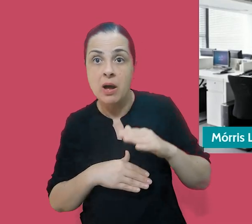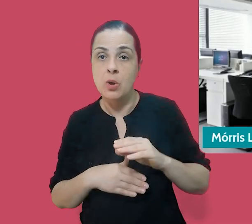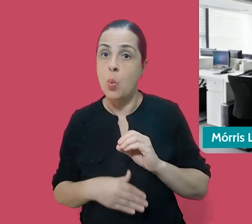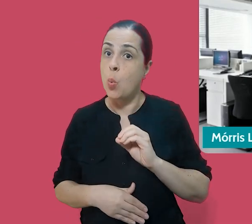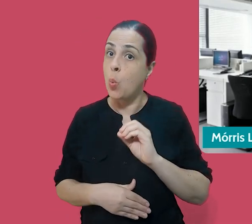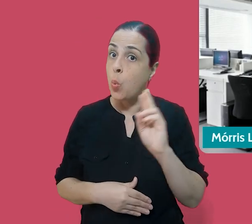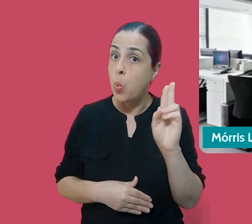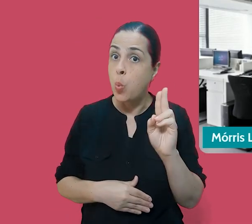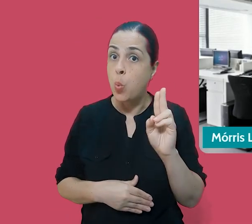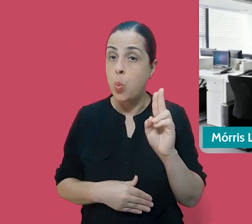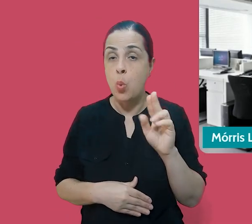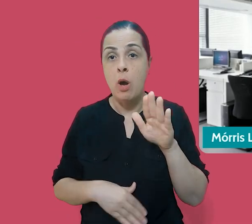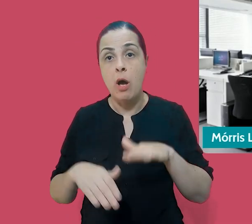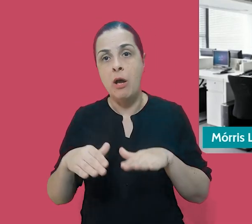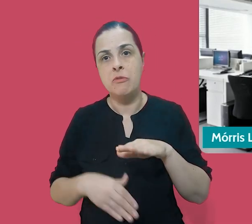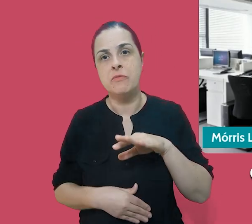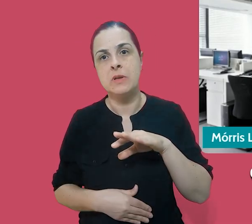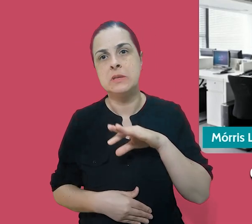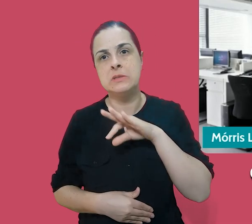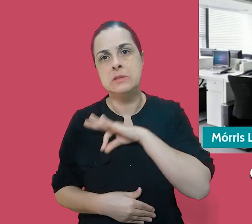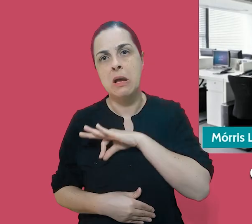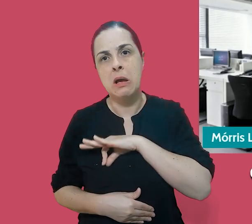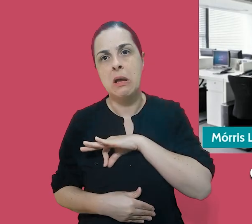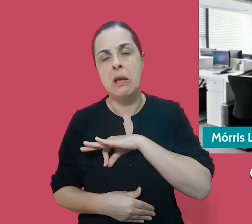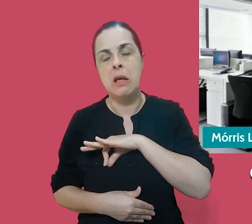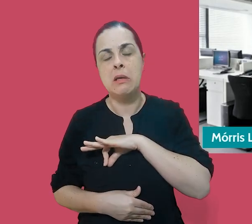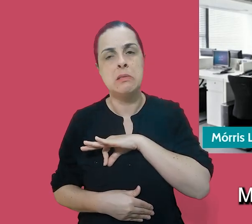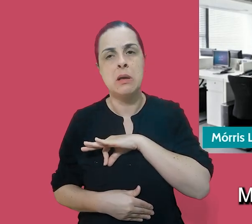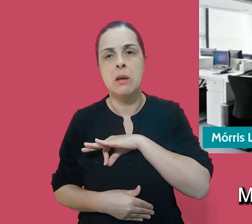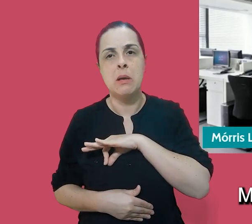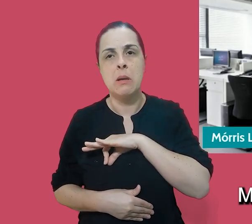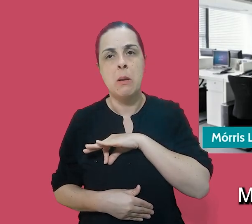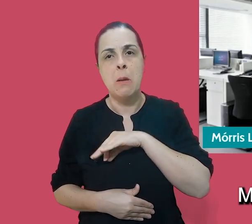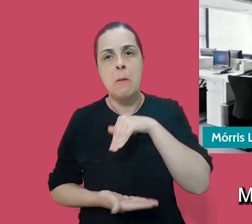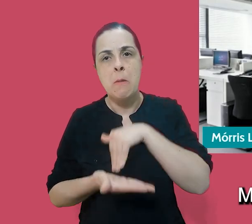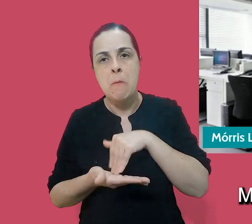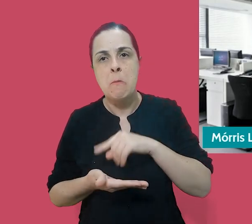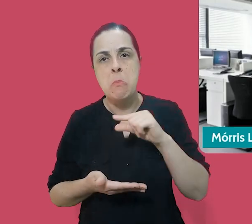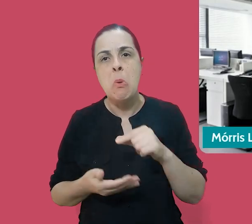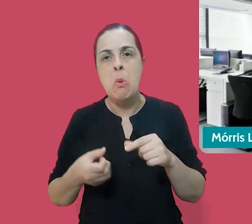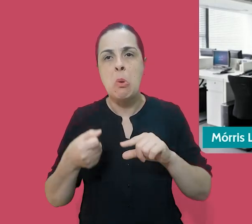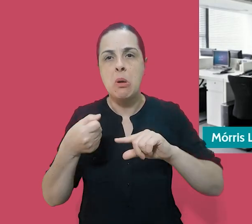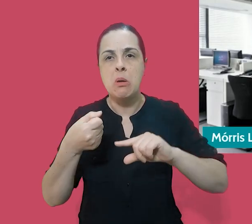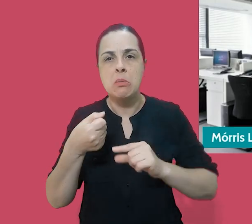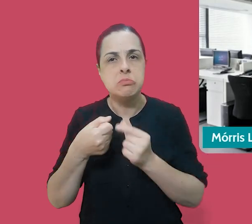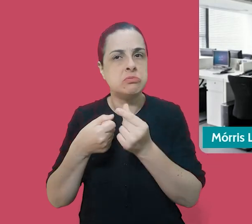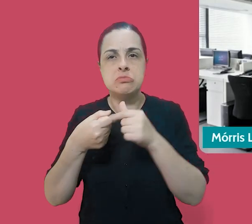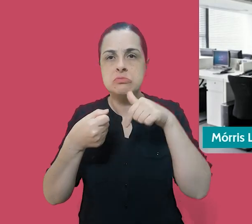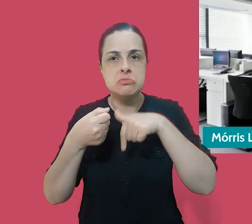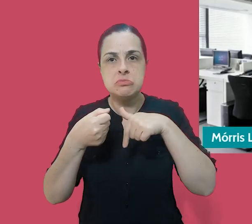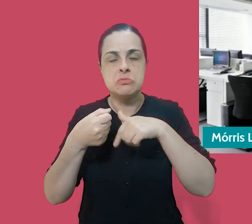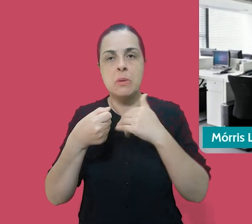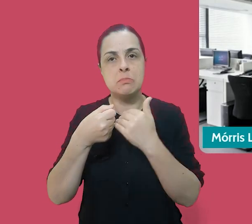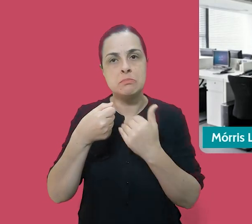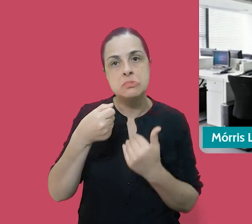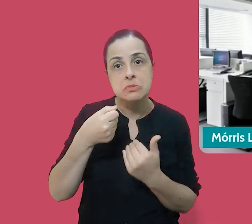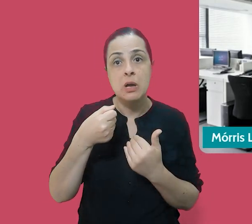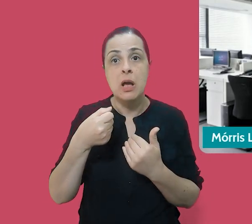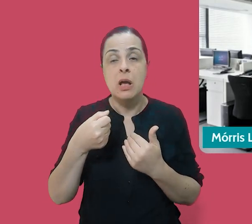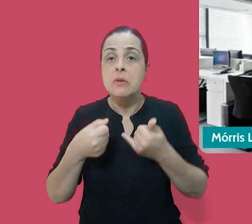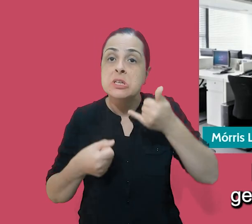são de muito baixa renda, que tem mais dificuldade de acesso, muitas vezes é só o celular, não tem computador e tudo